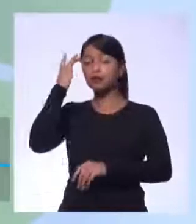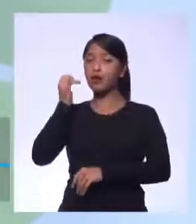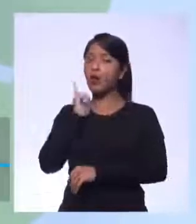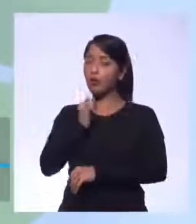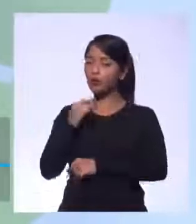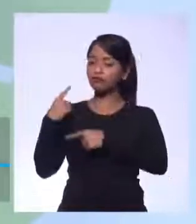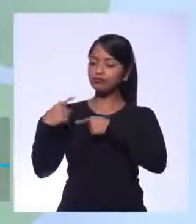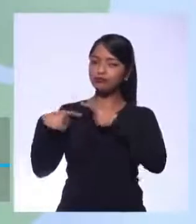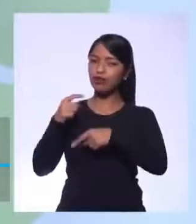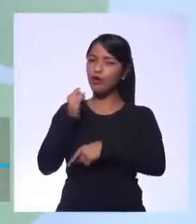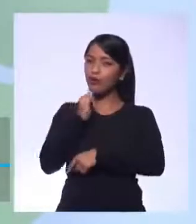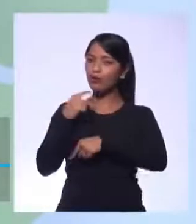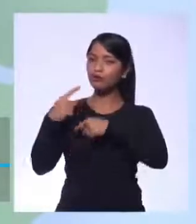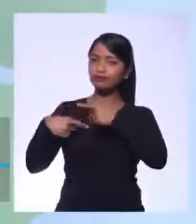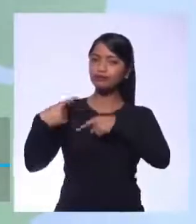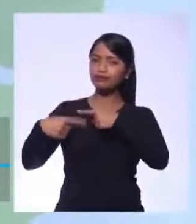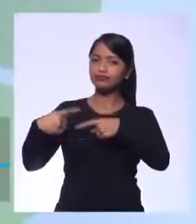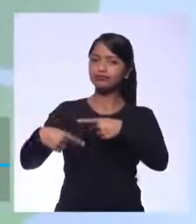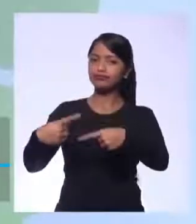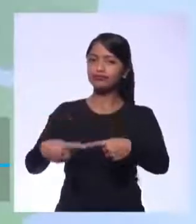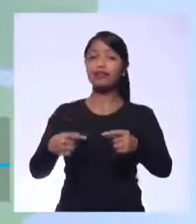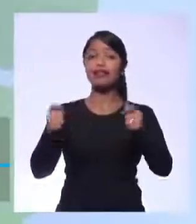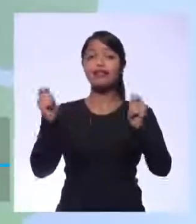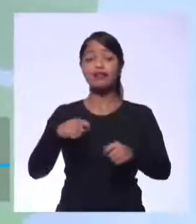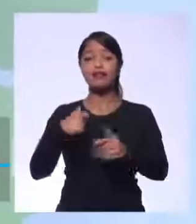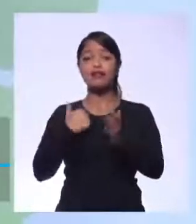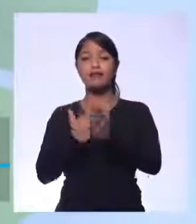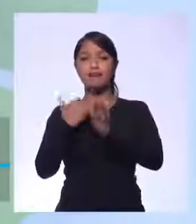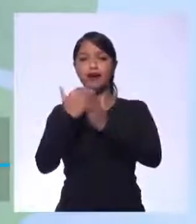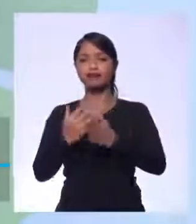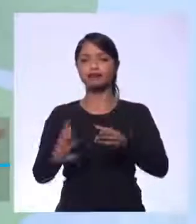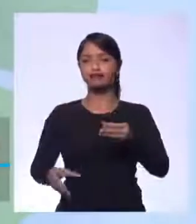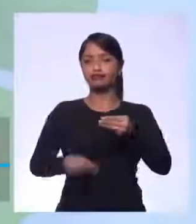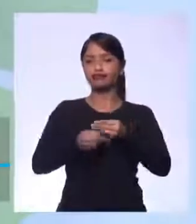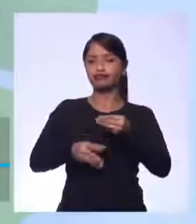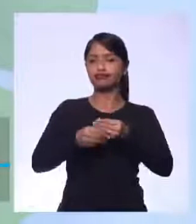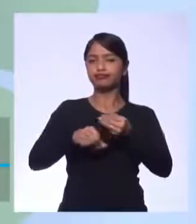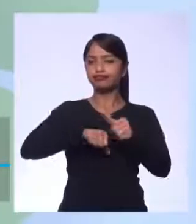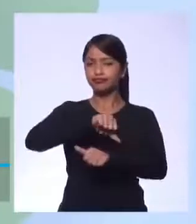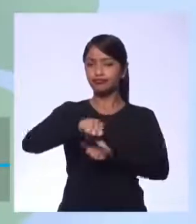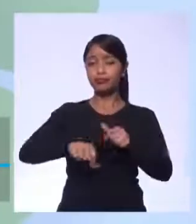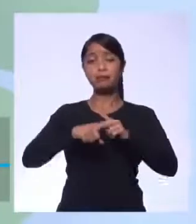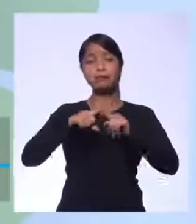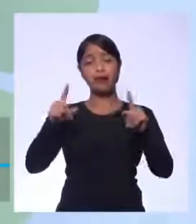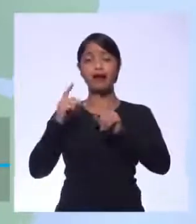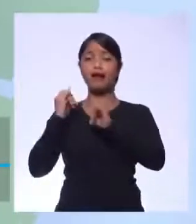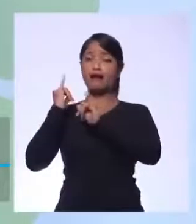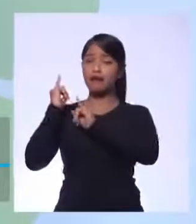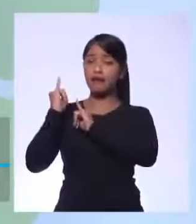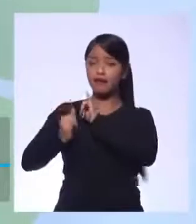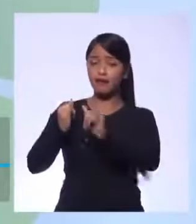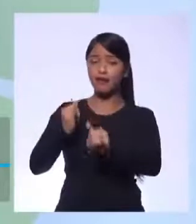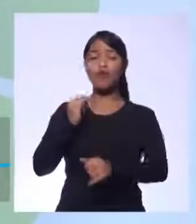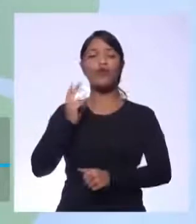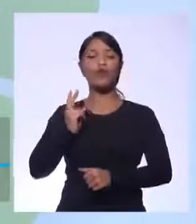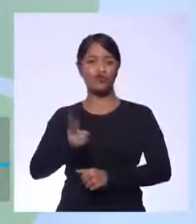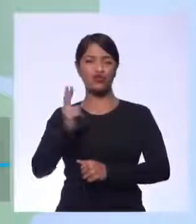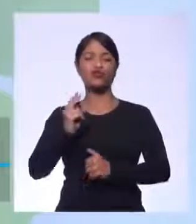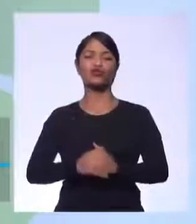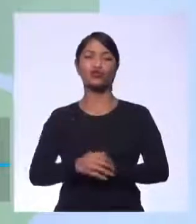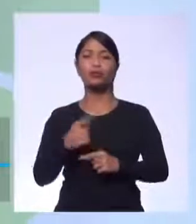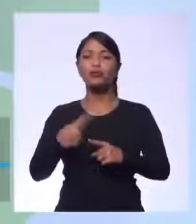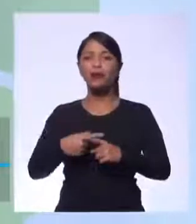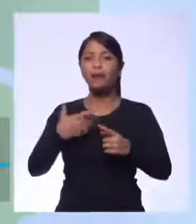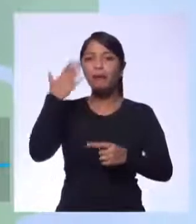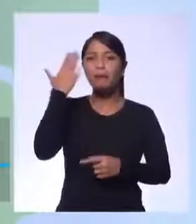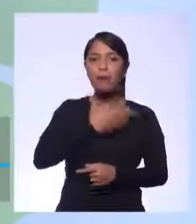permite isso, que você vá aumentando, vai mudando, não sei o quê, mas continua sendo lenda. Porque a gente não tem uma mulher com cauda,